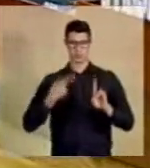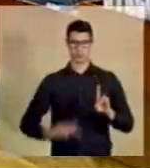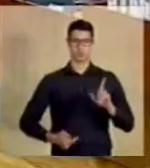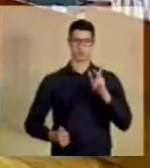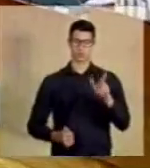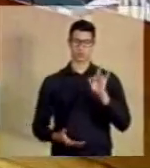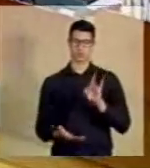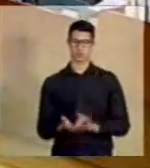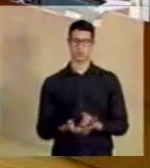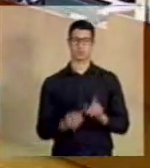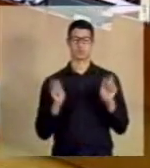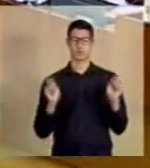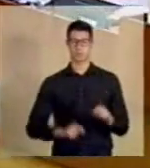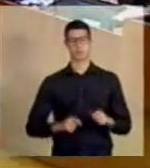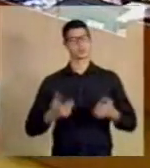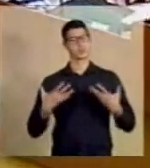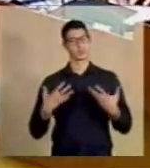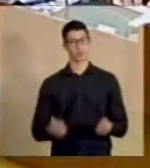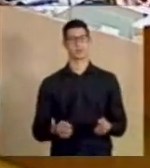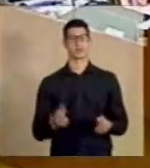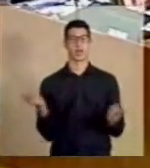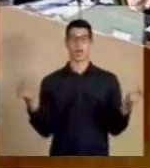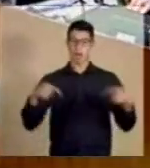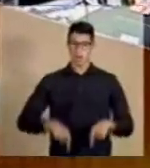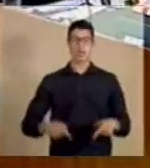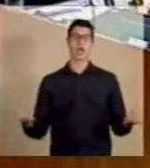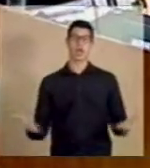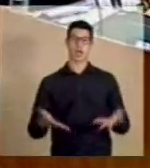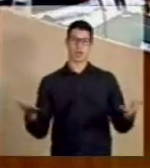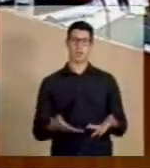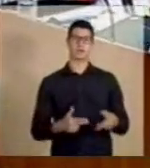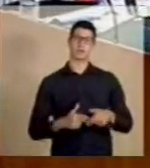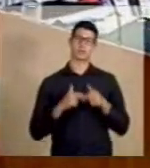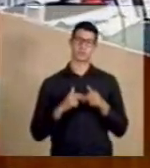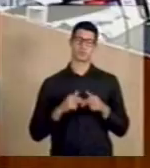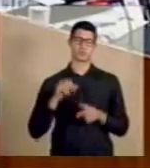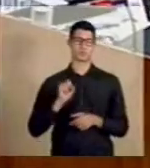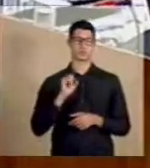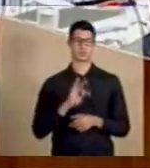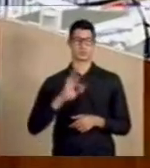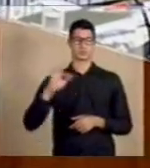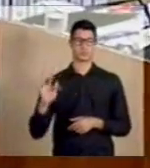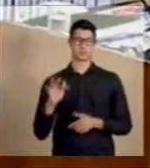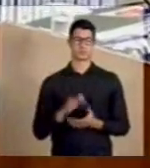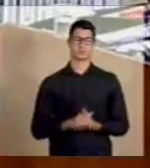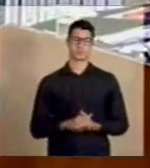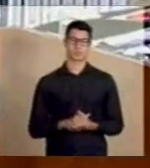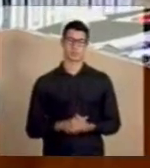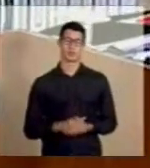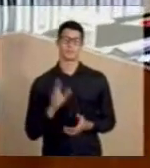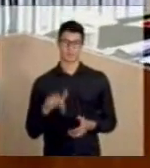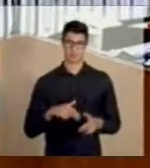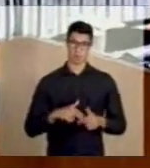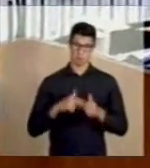cuja realidade deve ser reconhecida aqui e agora por este Supremo Tribunal Federal. É por